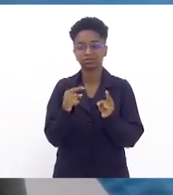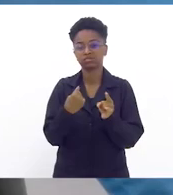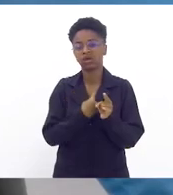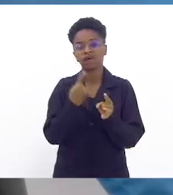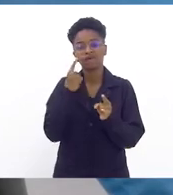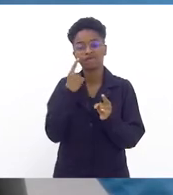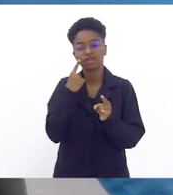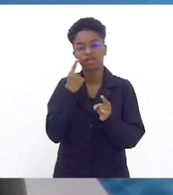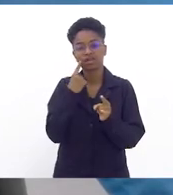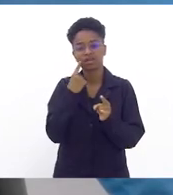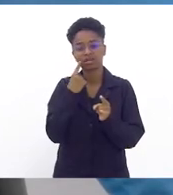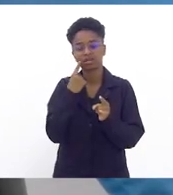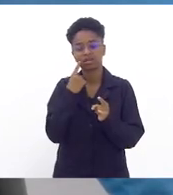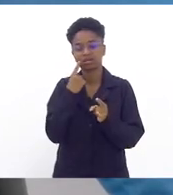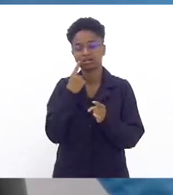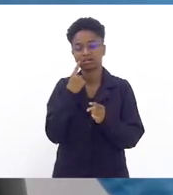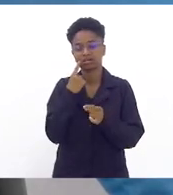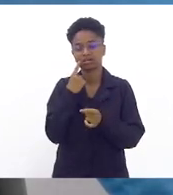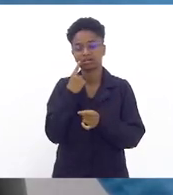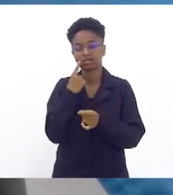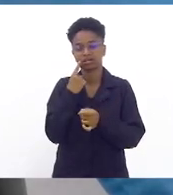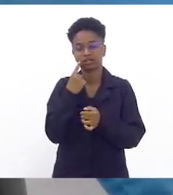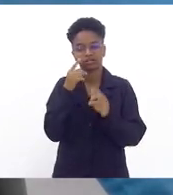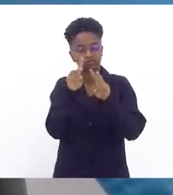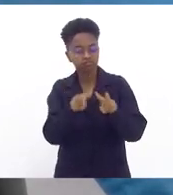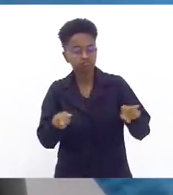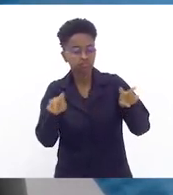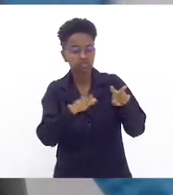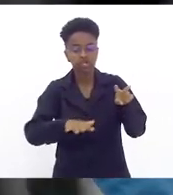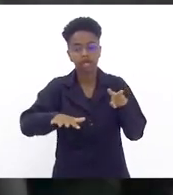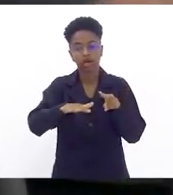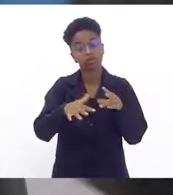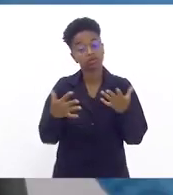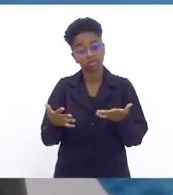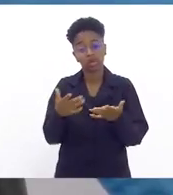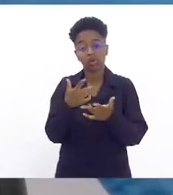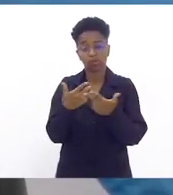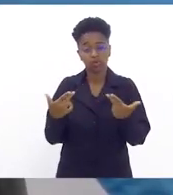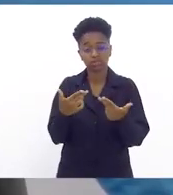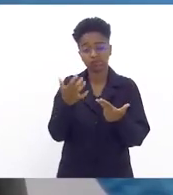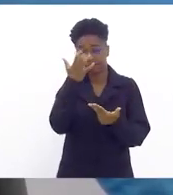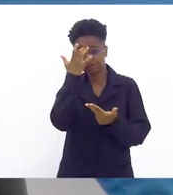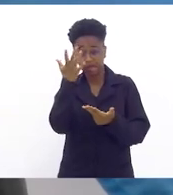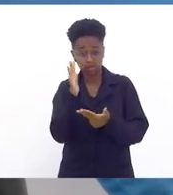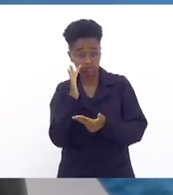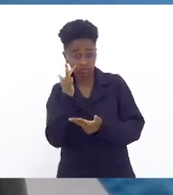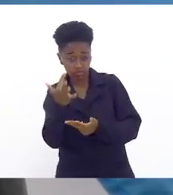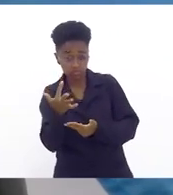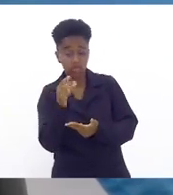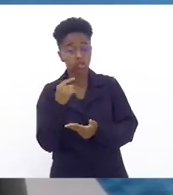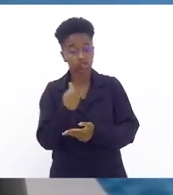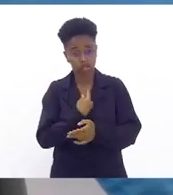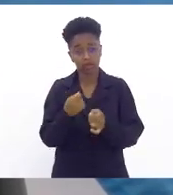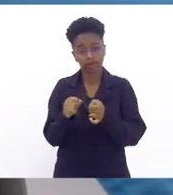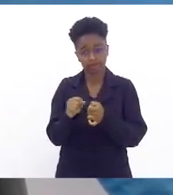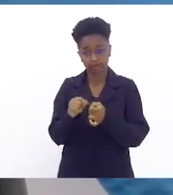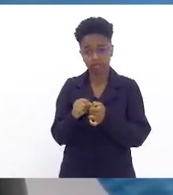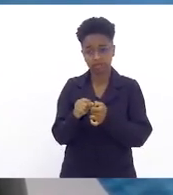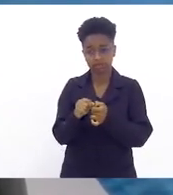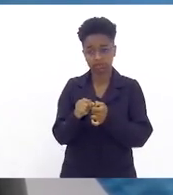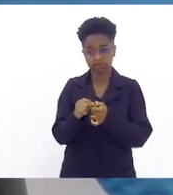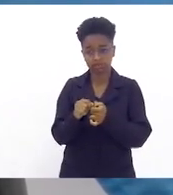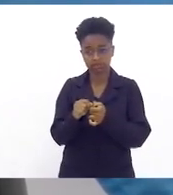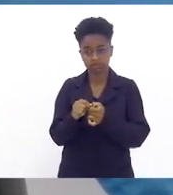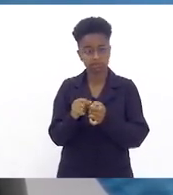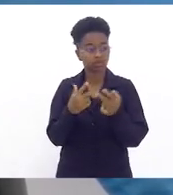vai fazer um olhar geral e o que for mais prático a gente vai fazendo o